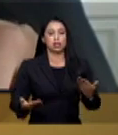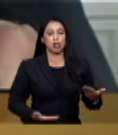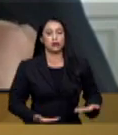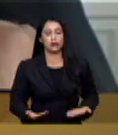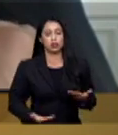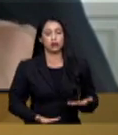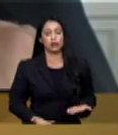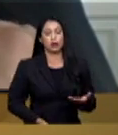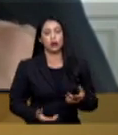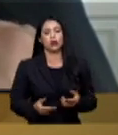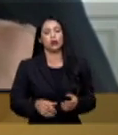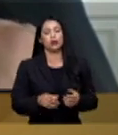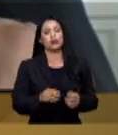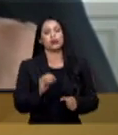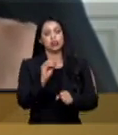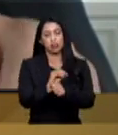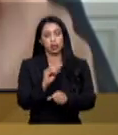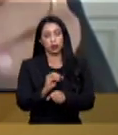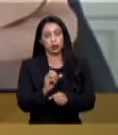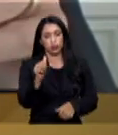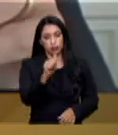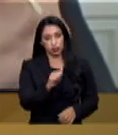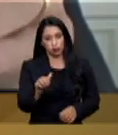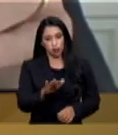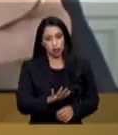foram substituídos pelos